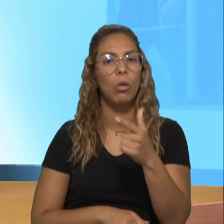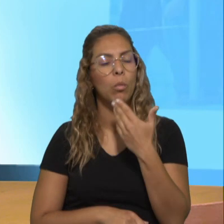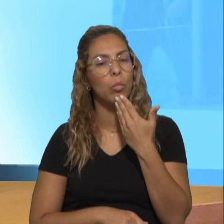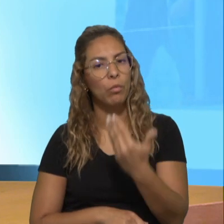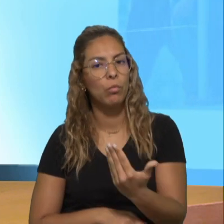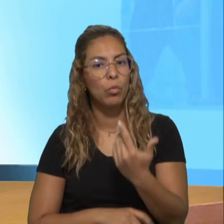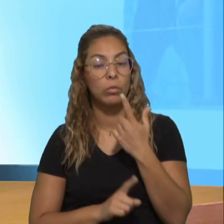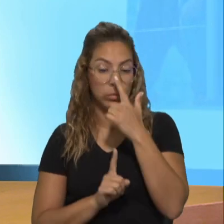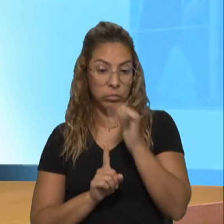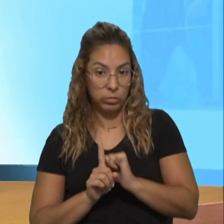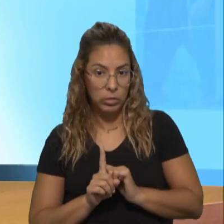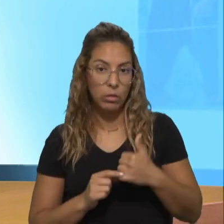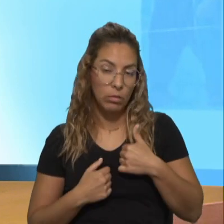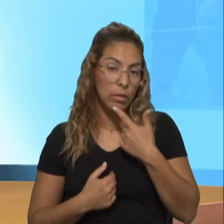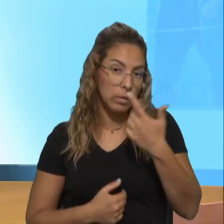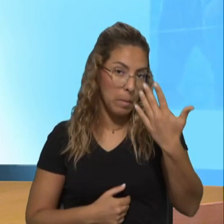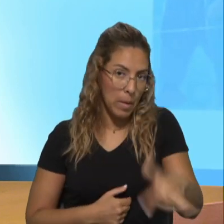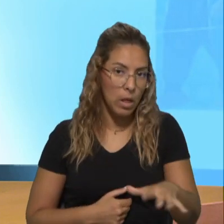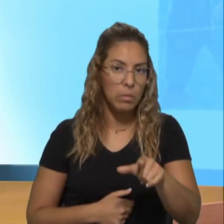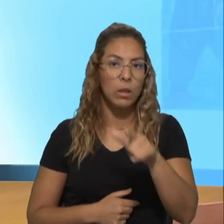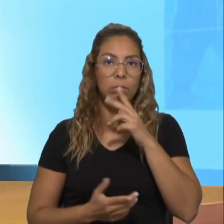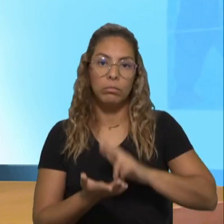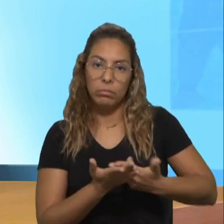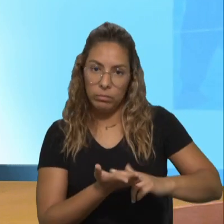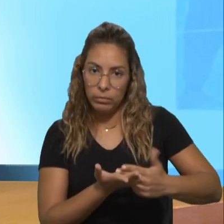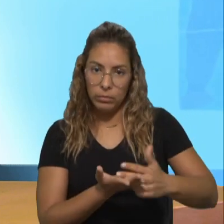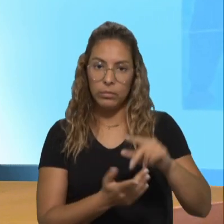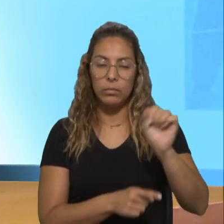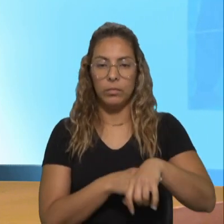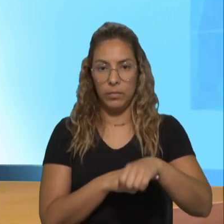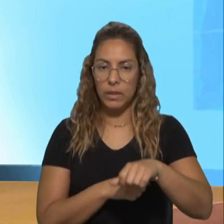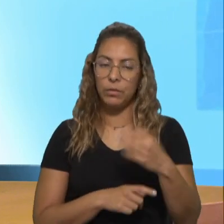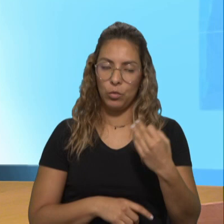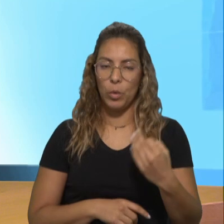errada, tiveste a ocasião de participar nele também como tradutora. Sim, fui eu não que é? traduzi, Exatamente.